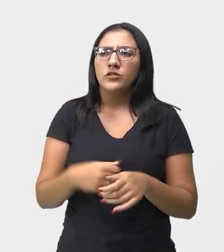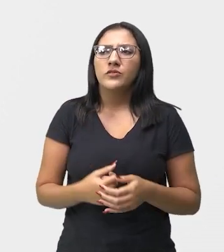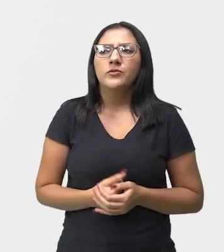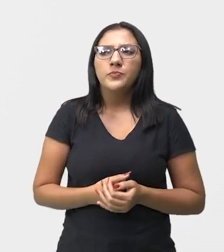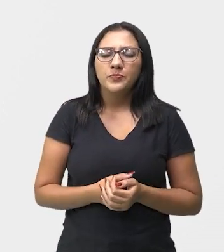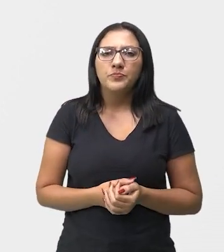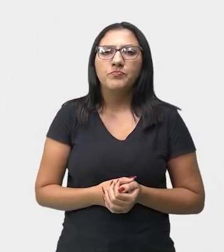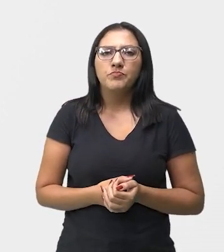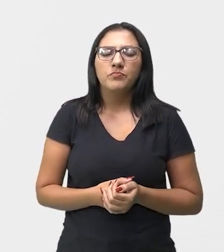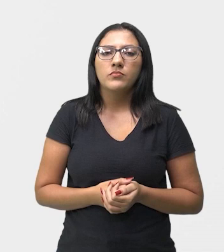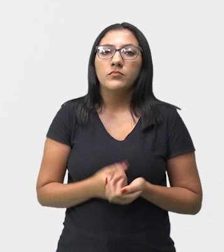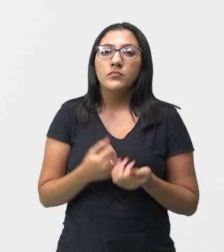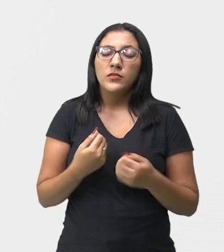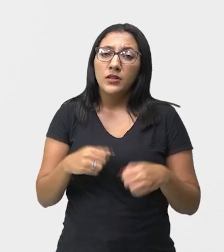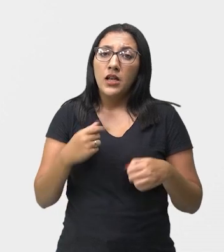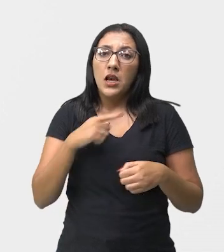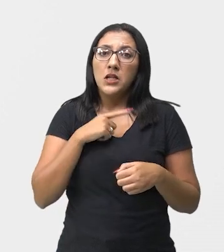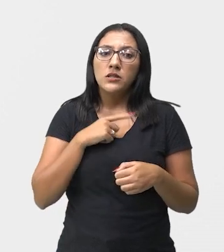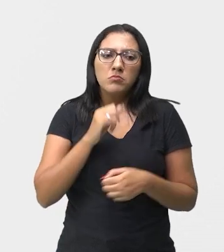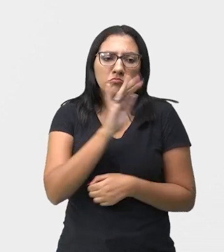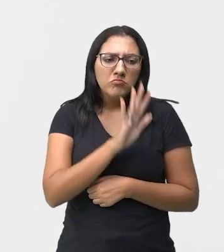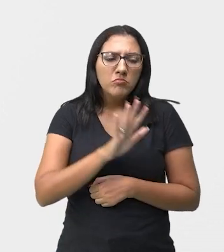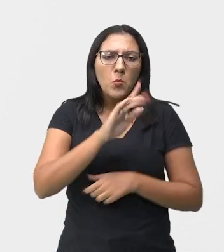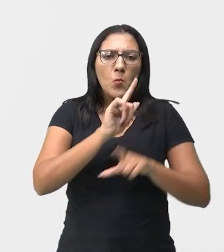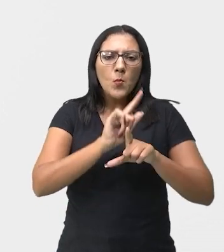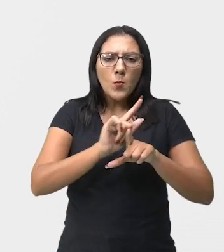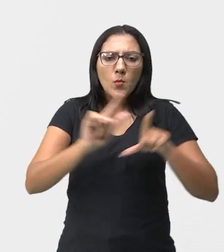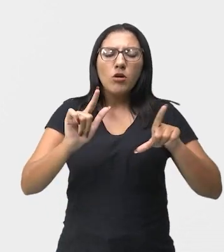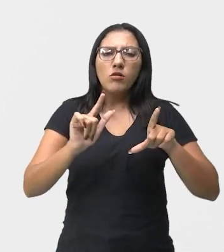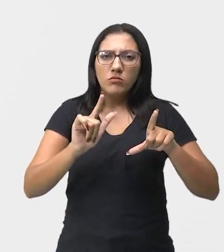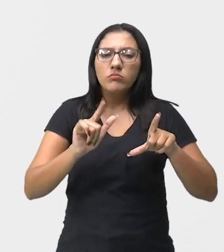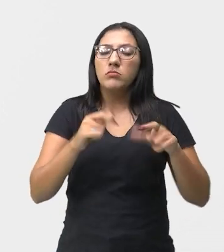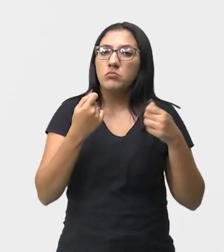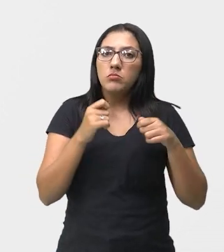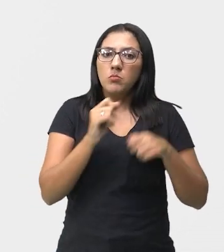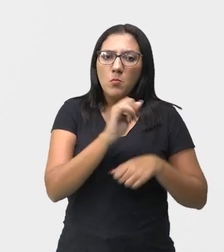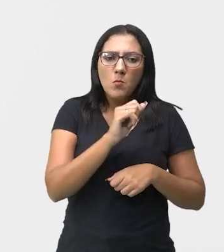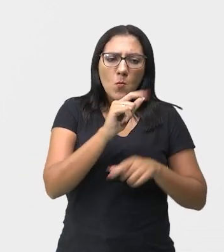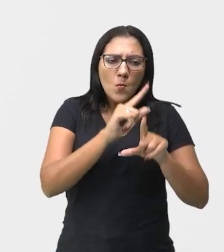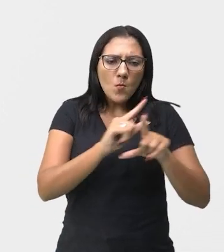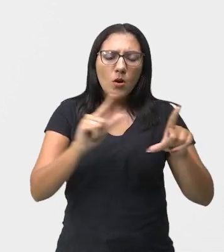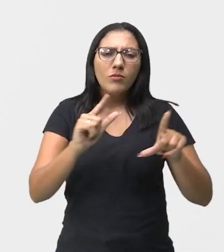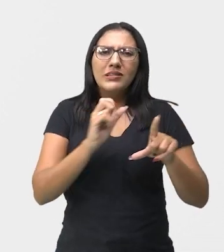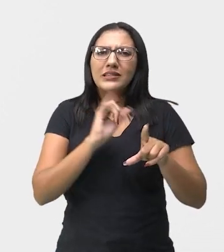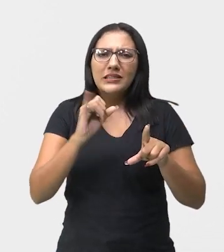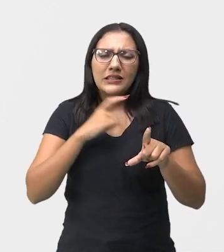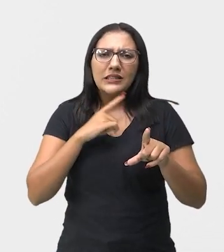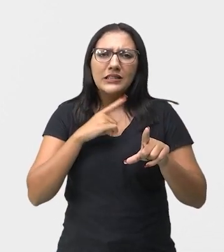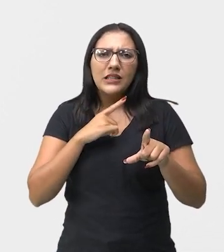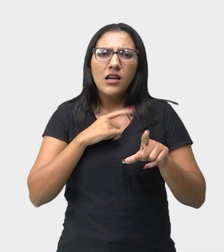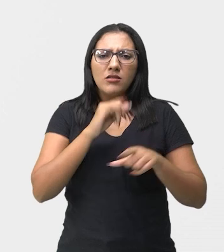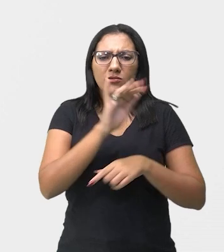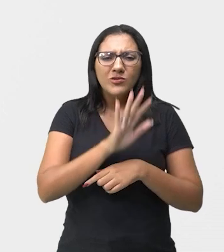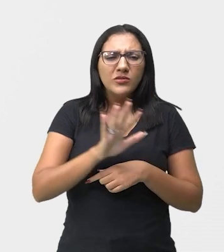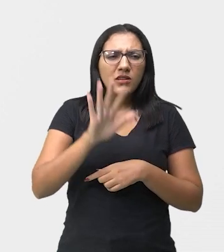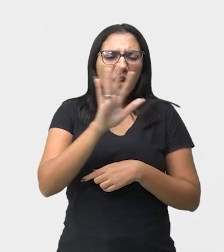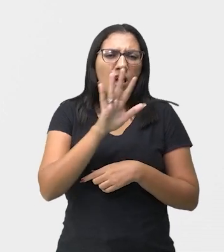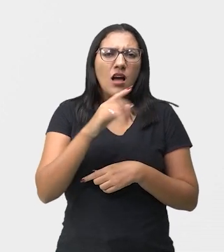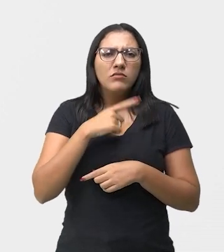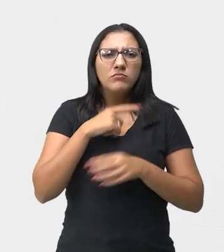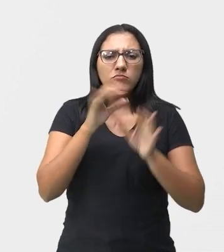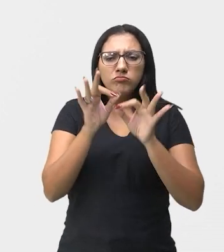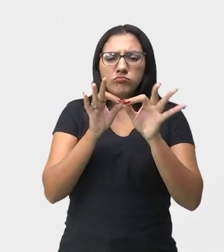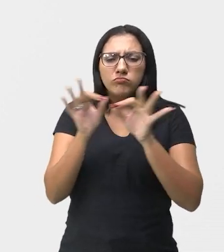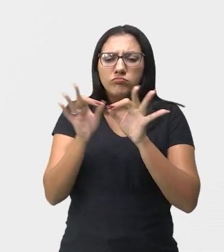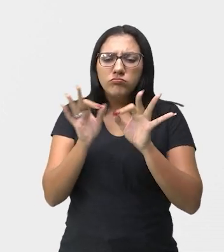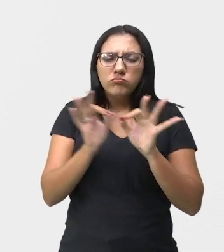de maneira dinâmica ao longo, né, do espaço do texto, os espaços em branco servem justamente para dar ênfase